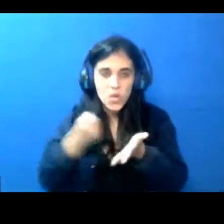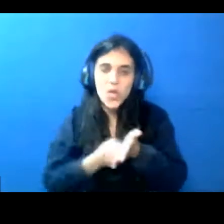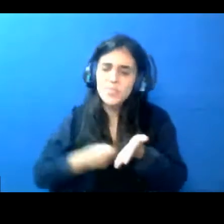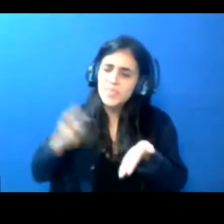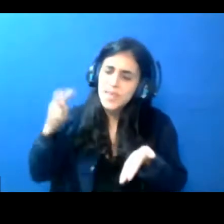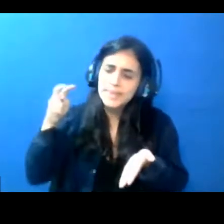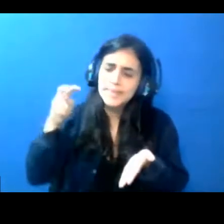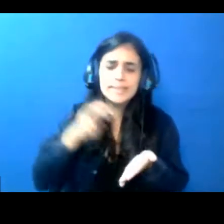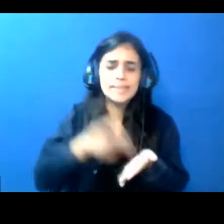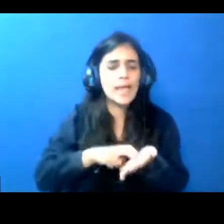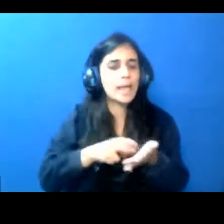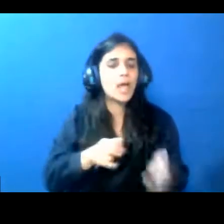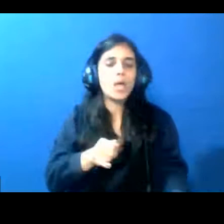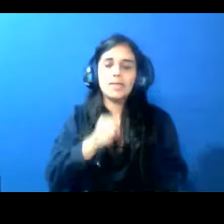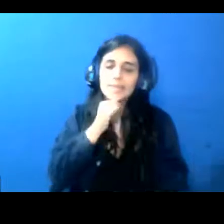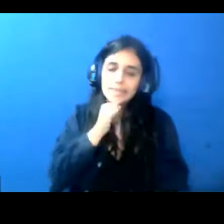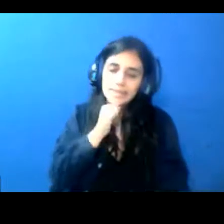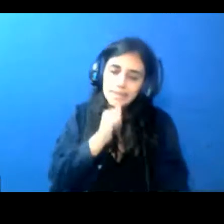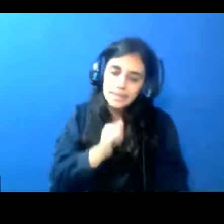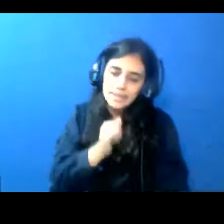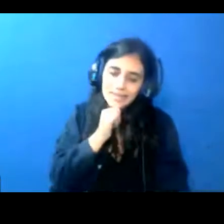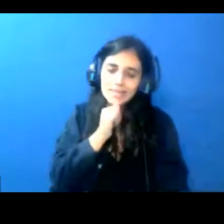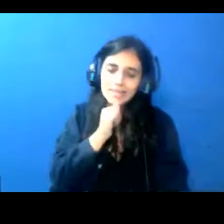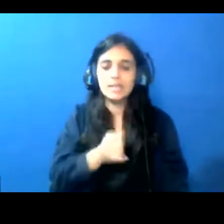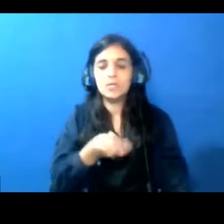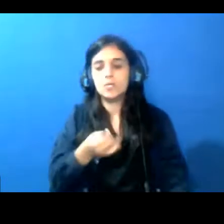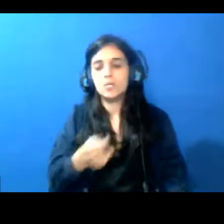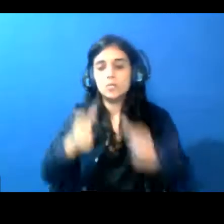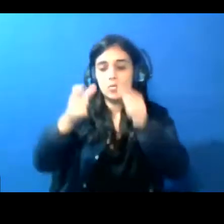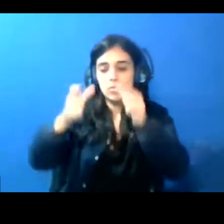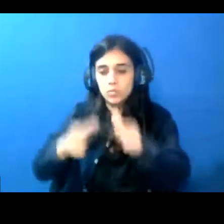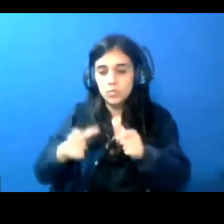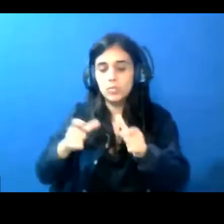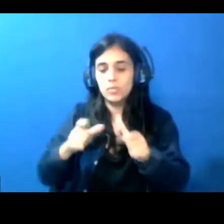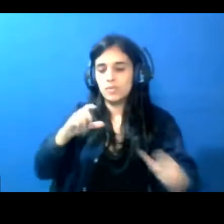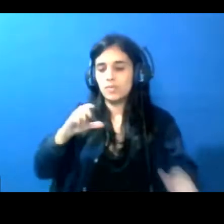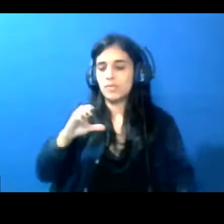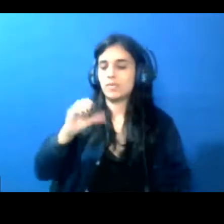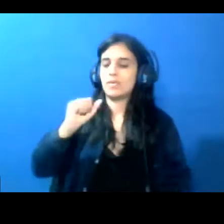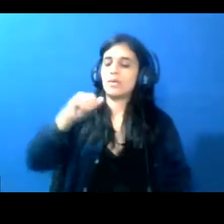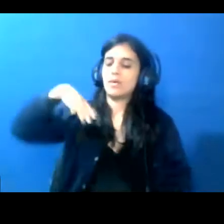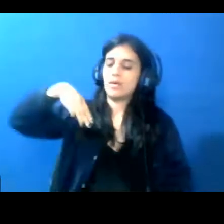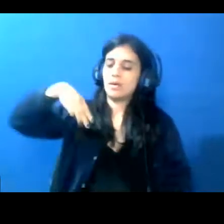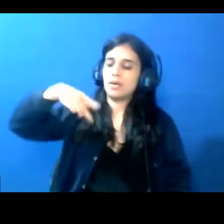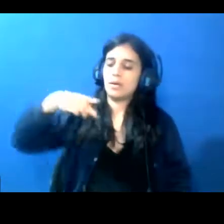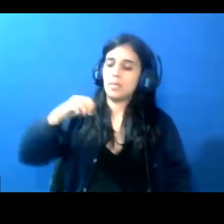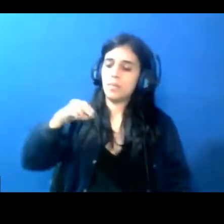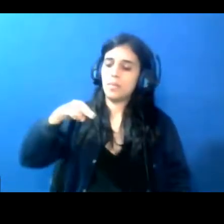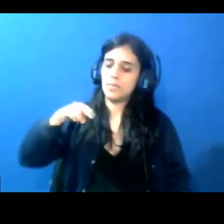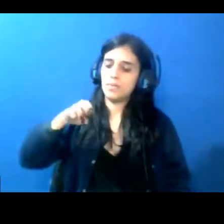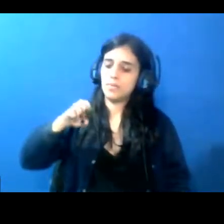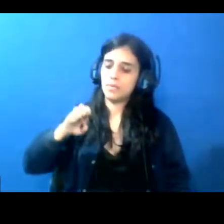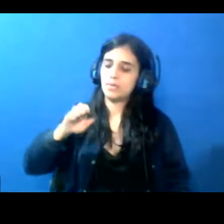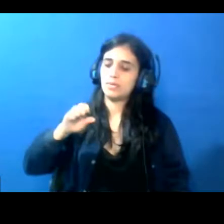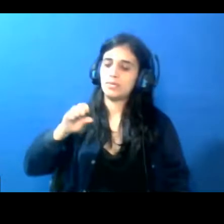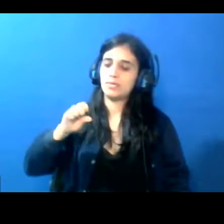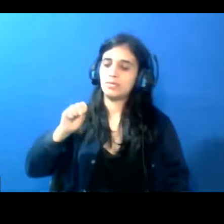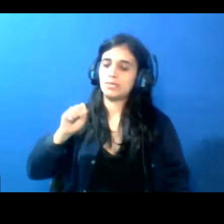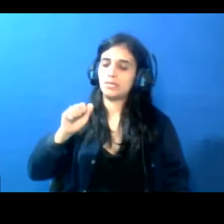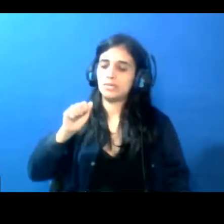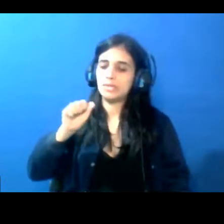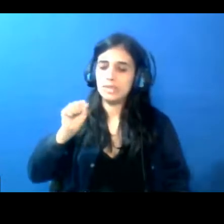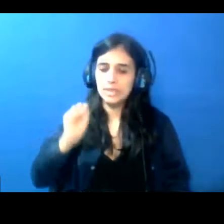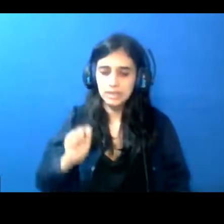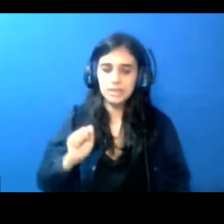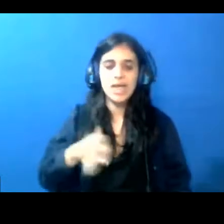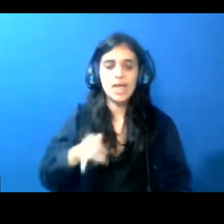a exemplo das ligas camponesas, que em tempos de ditadura militar, que é o contexto em